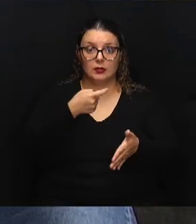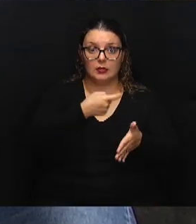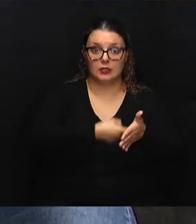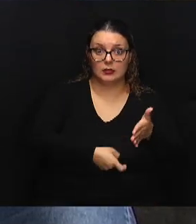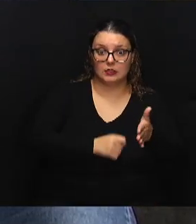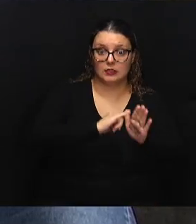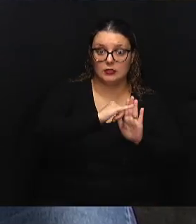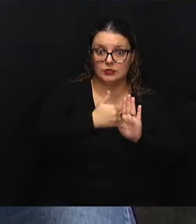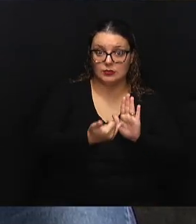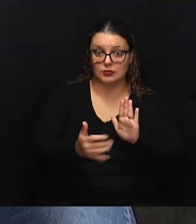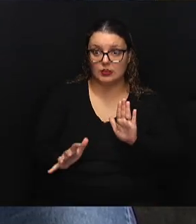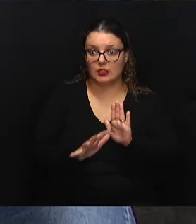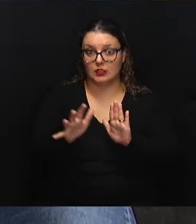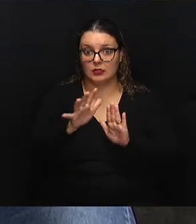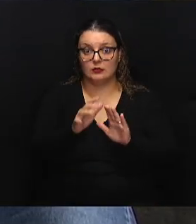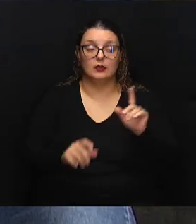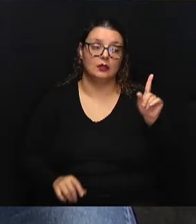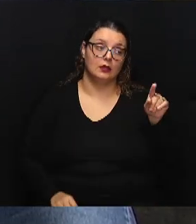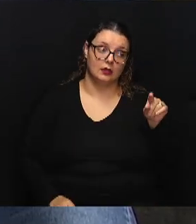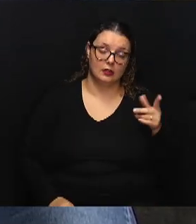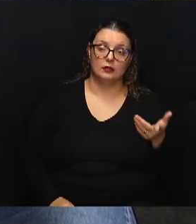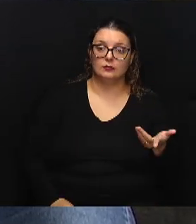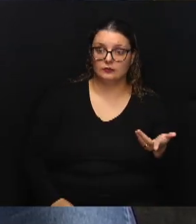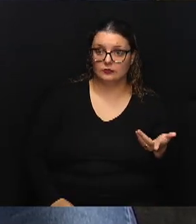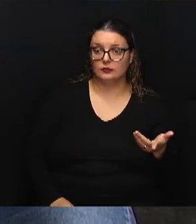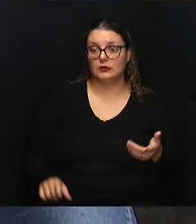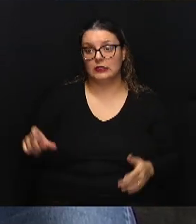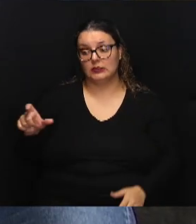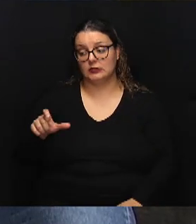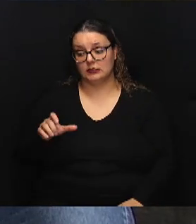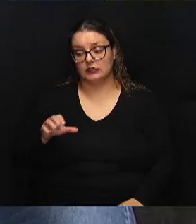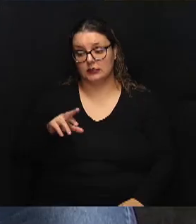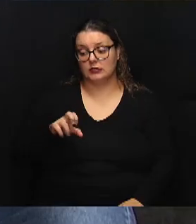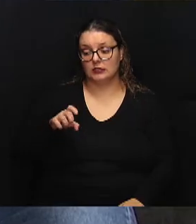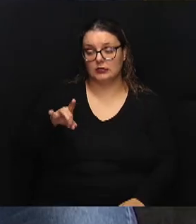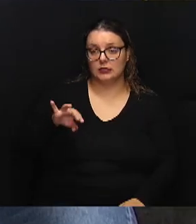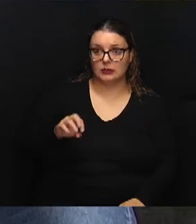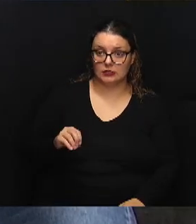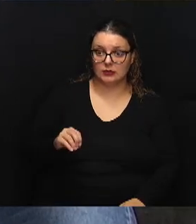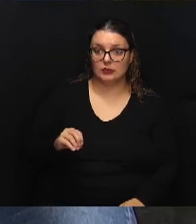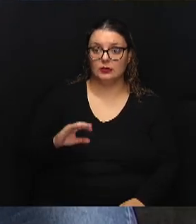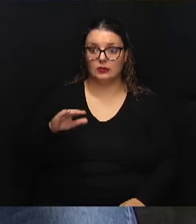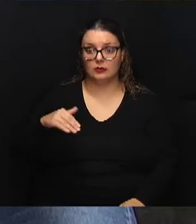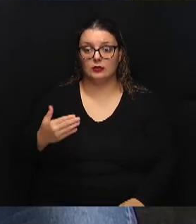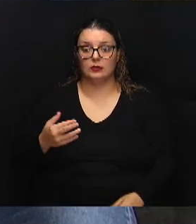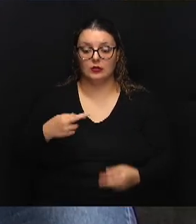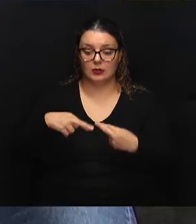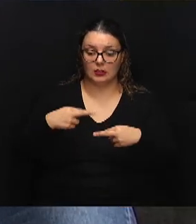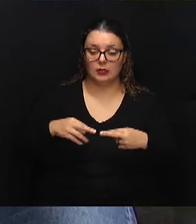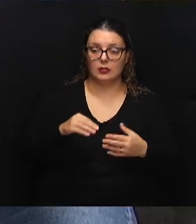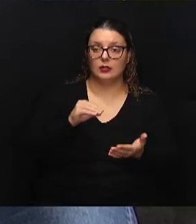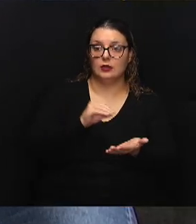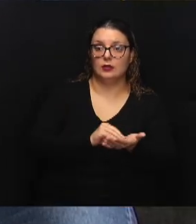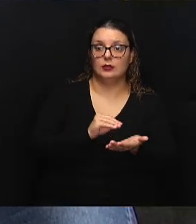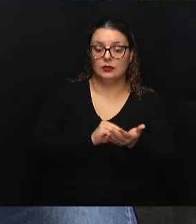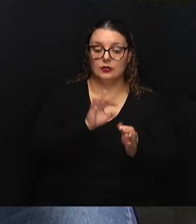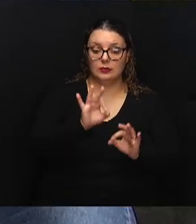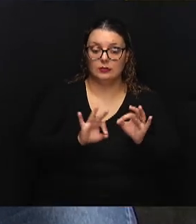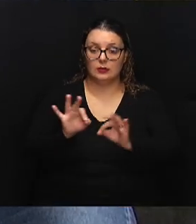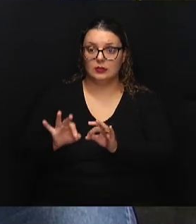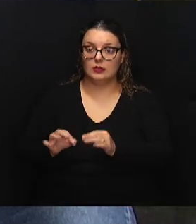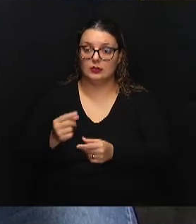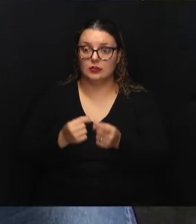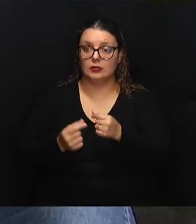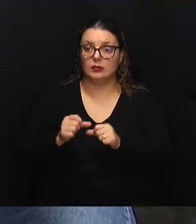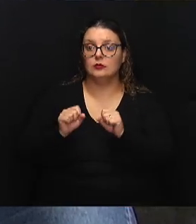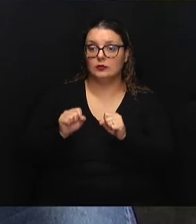juros altíssimas, né? E aí esse cartão de crédito com a falta, associado à falta de um planejamento financeiro,